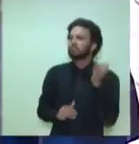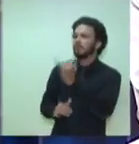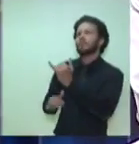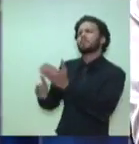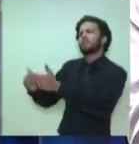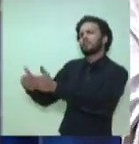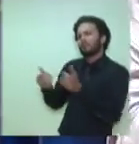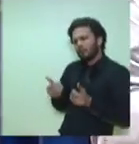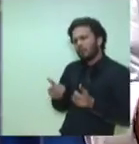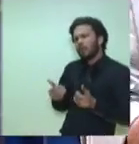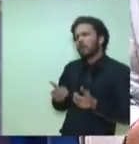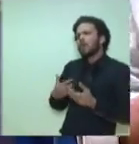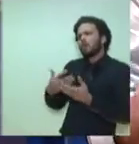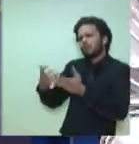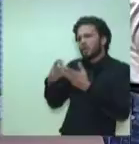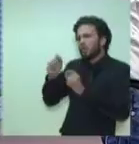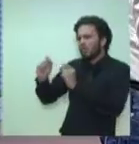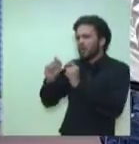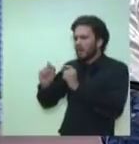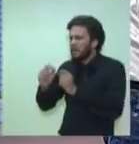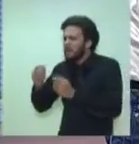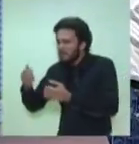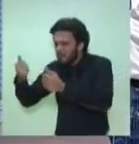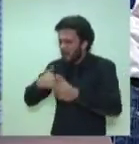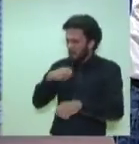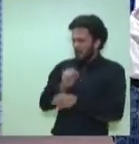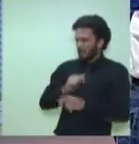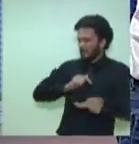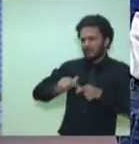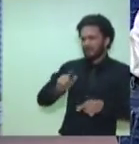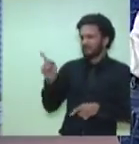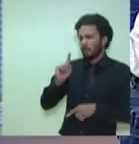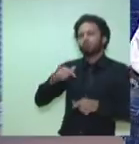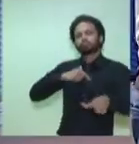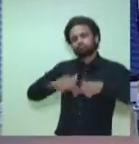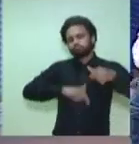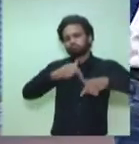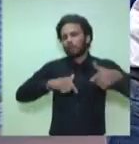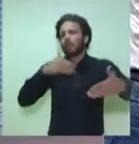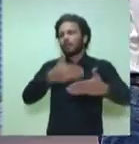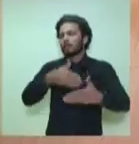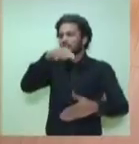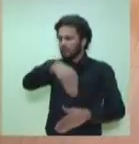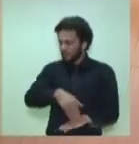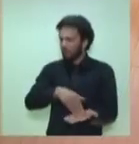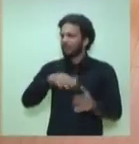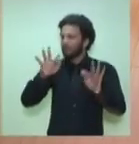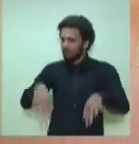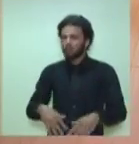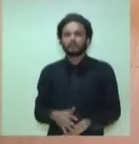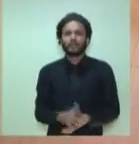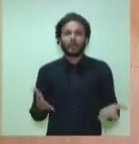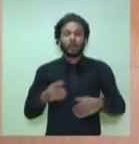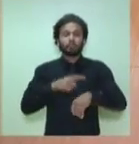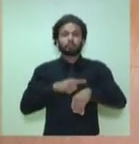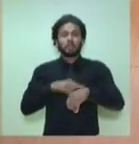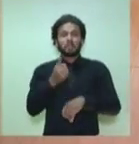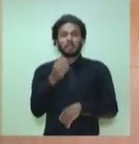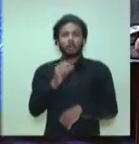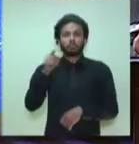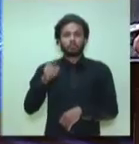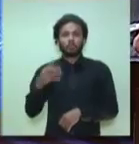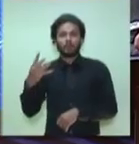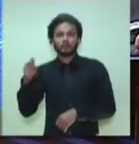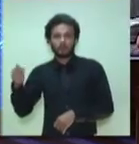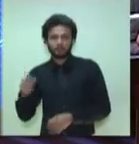pelo positivo, não jogue contra, não peça para não trabalhar, porque eu trabalho, Manaus merece. 10 horas e 47 minutos, vamos agora